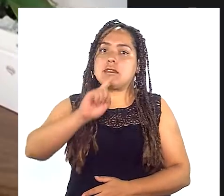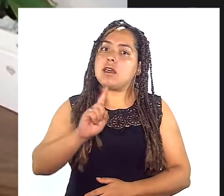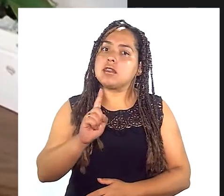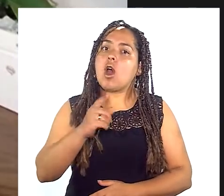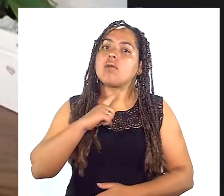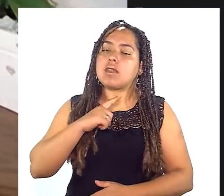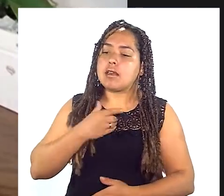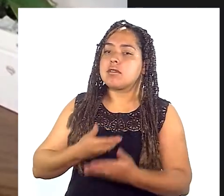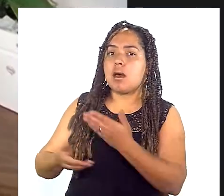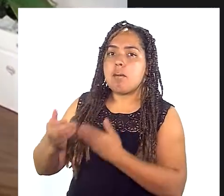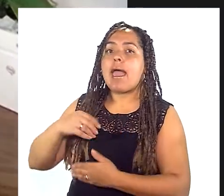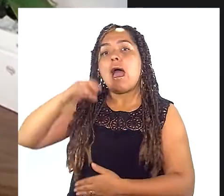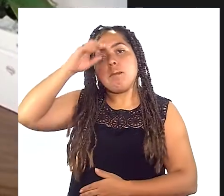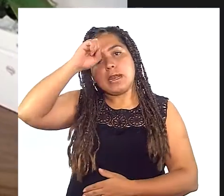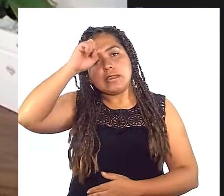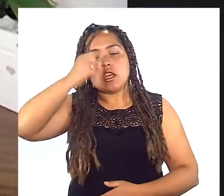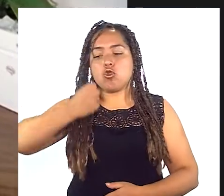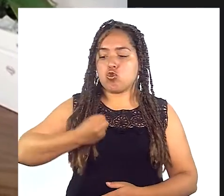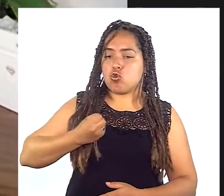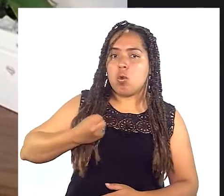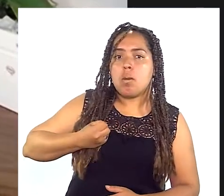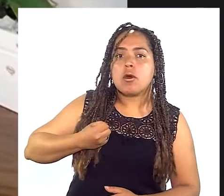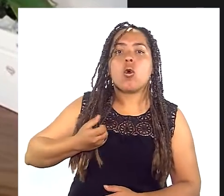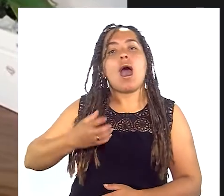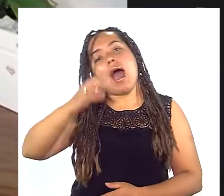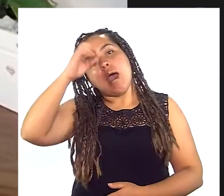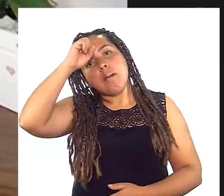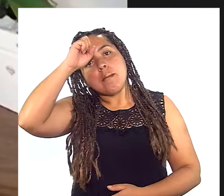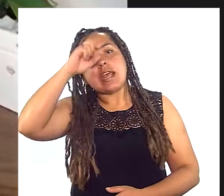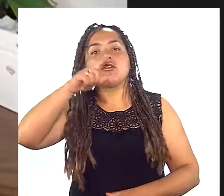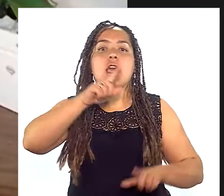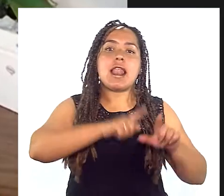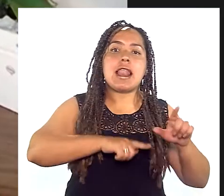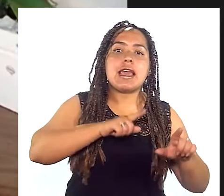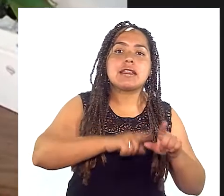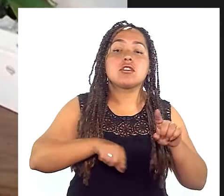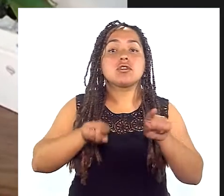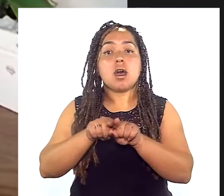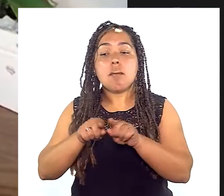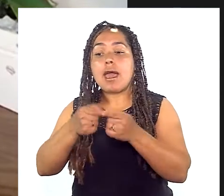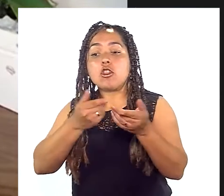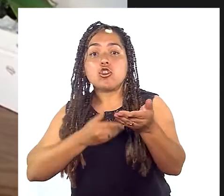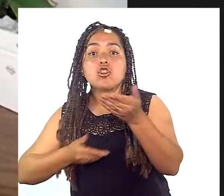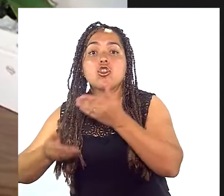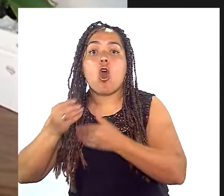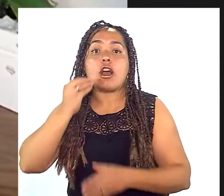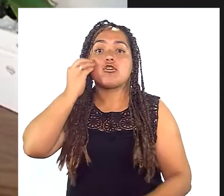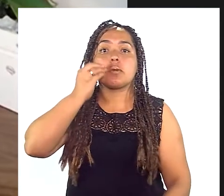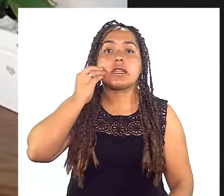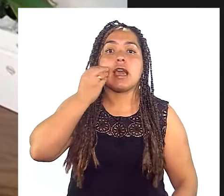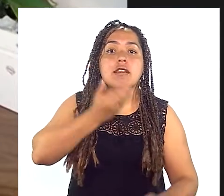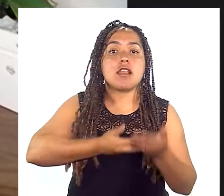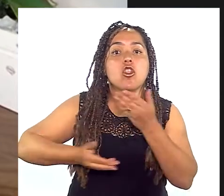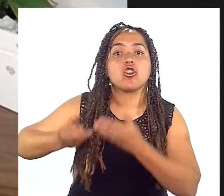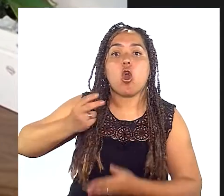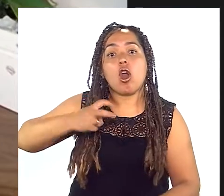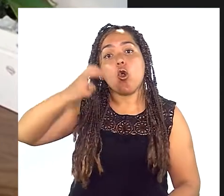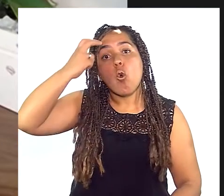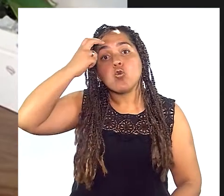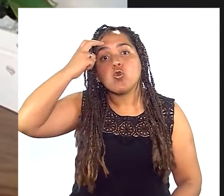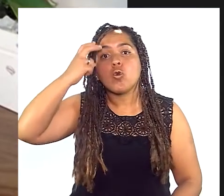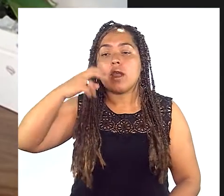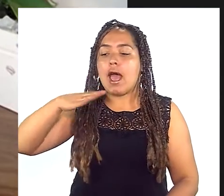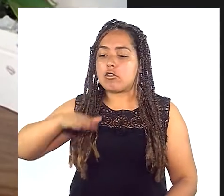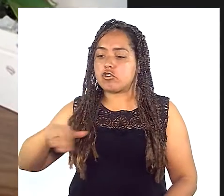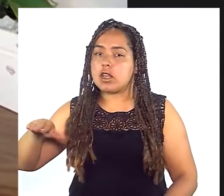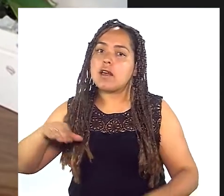né? Aprender as letras, os números, e sim a interação, o aprendizado, a cultura, a troca de experiências. Então as crianças, elas aprendem muito uma com